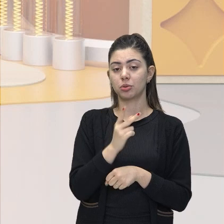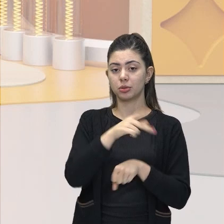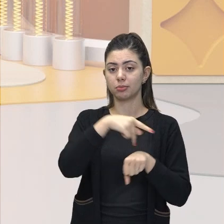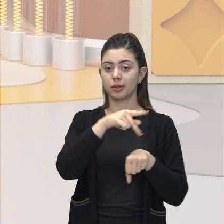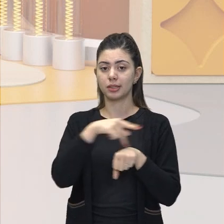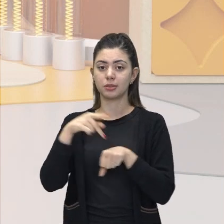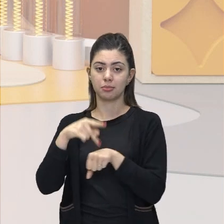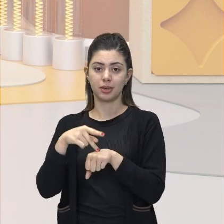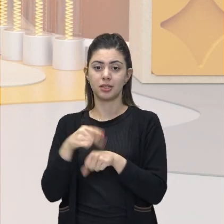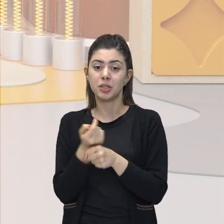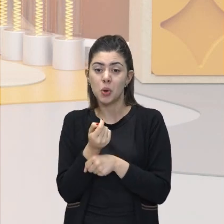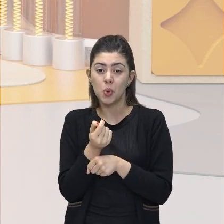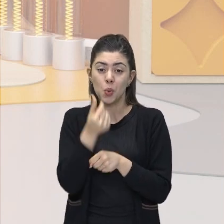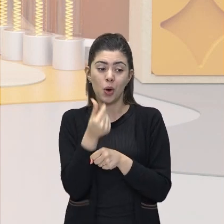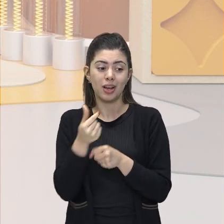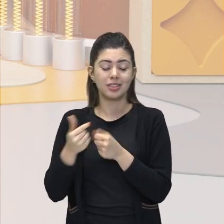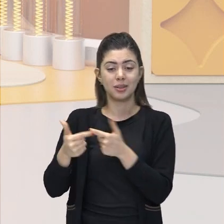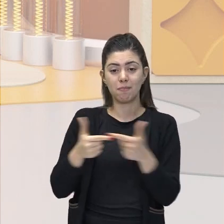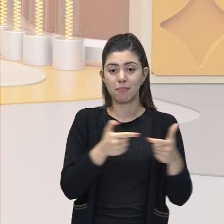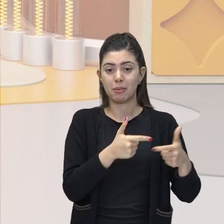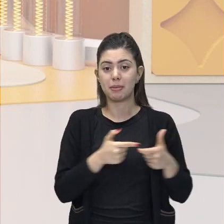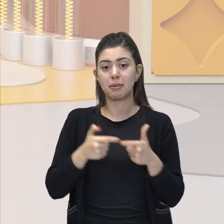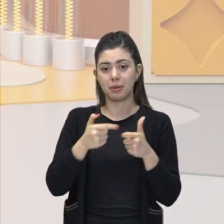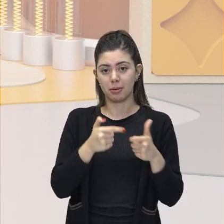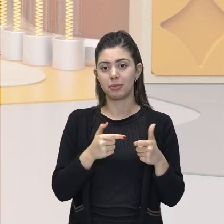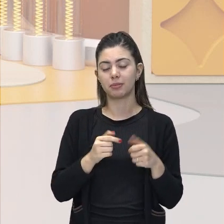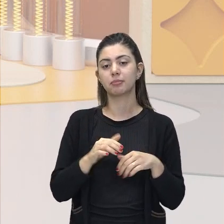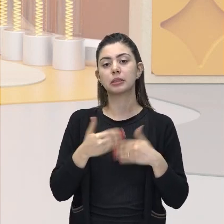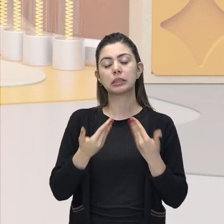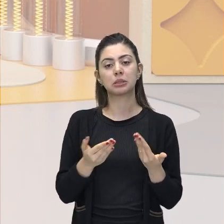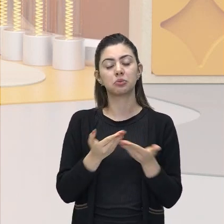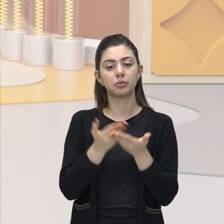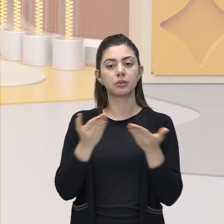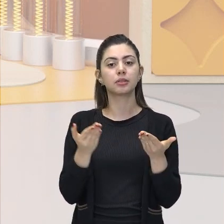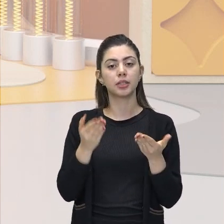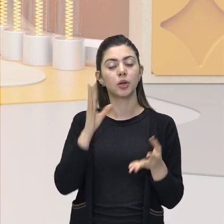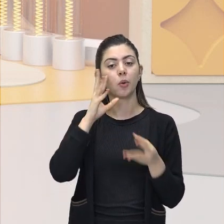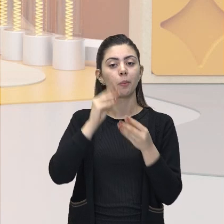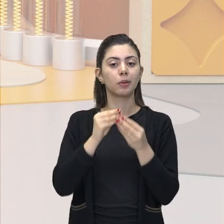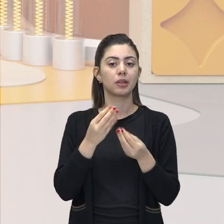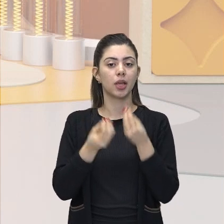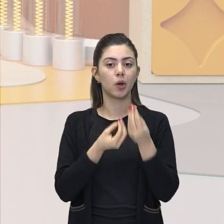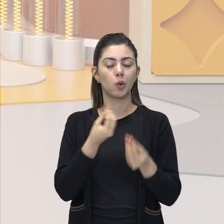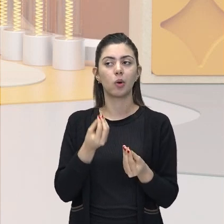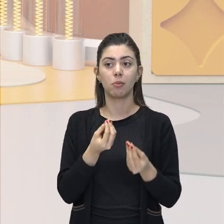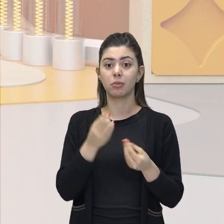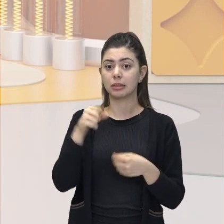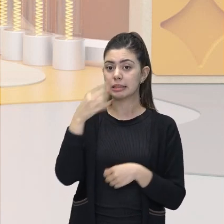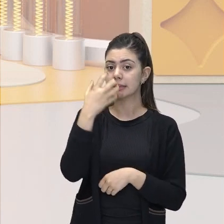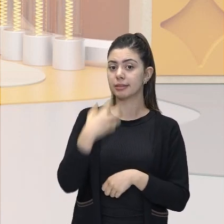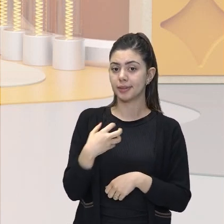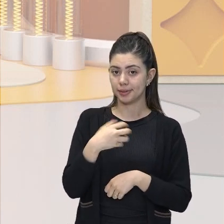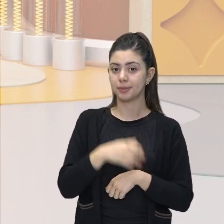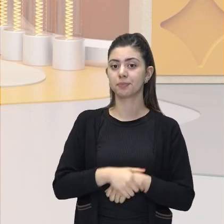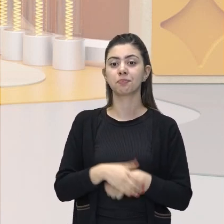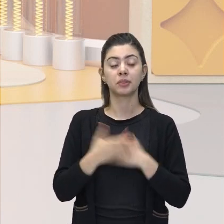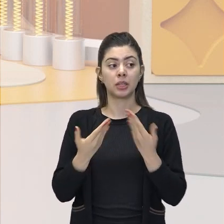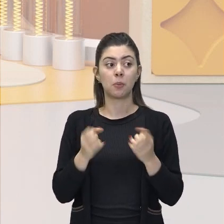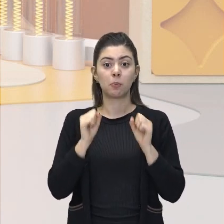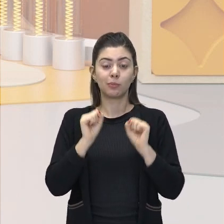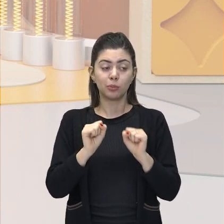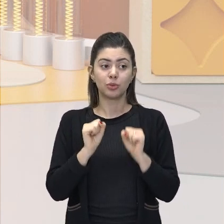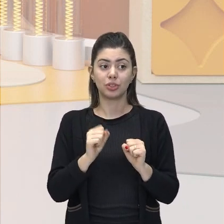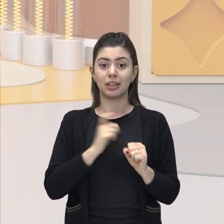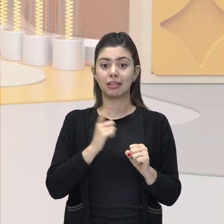se enfrentaram de uma forma direta. Para vocês terem uma ideia do quanto isso seria sério, a gente poderia ter uma